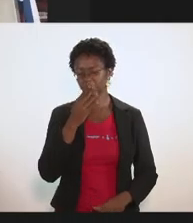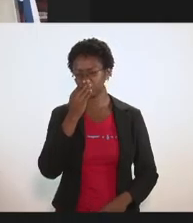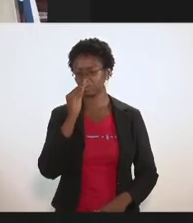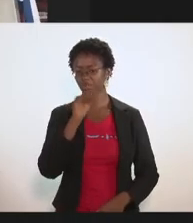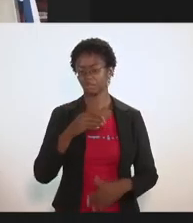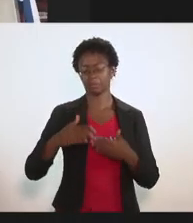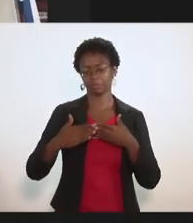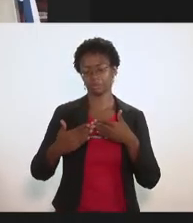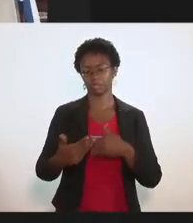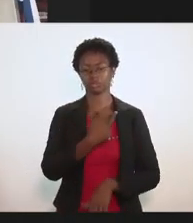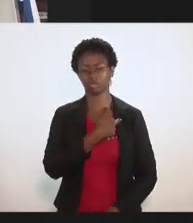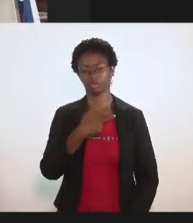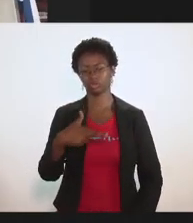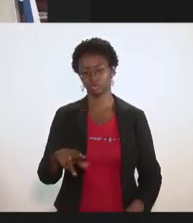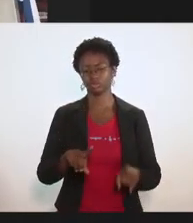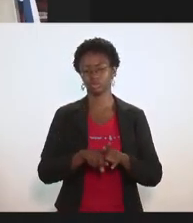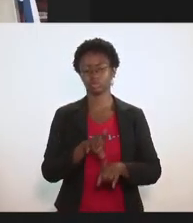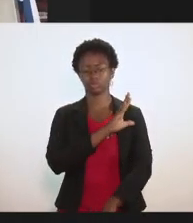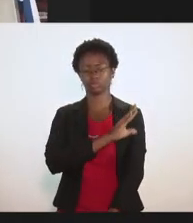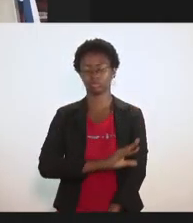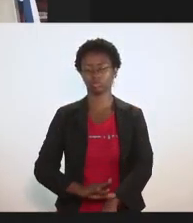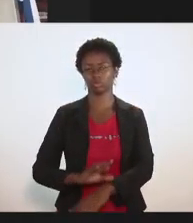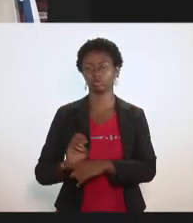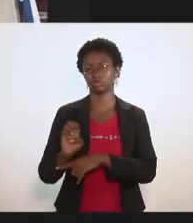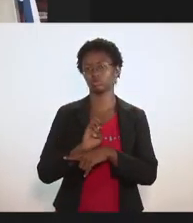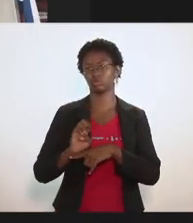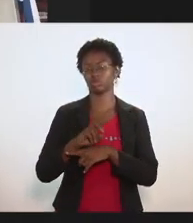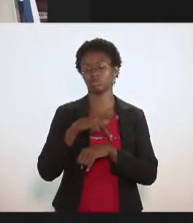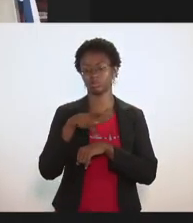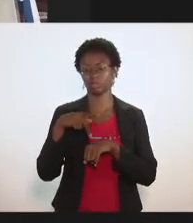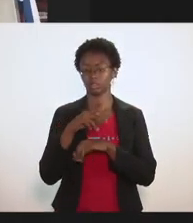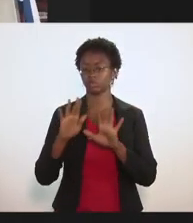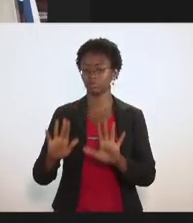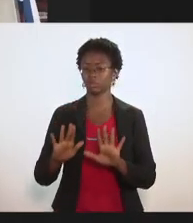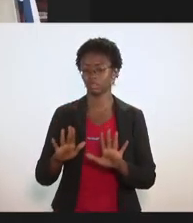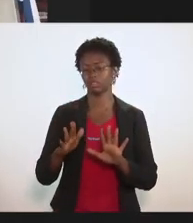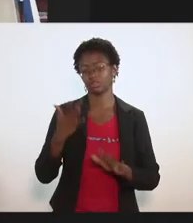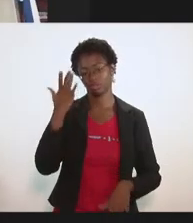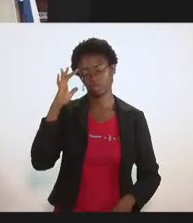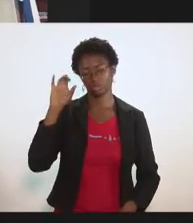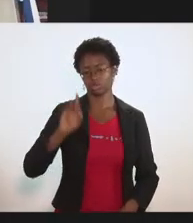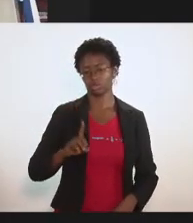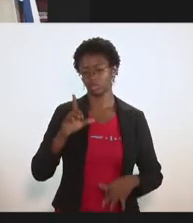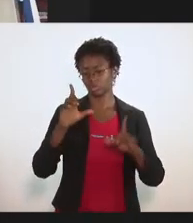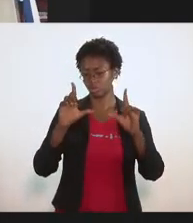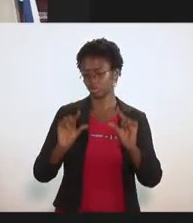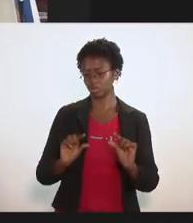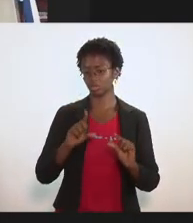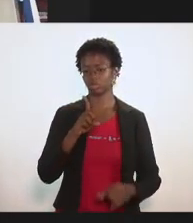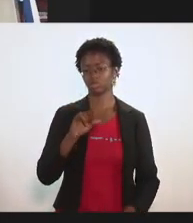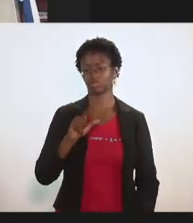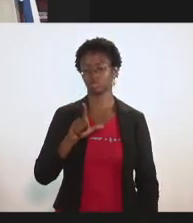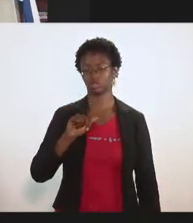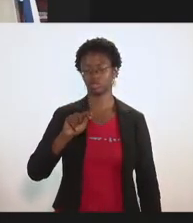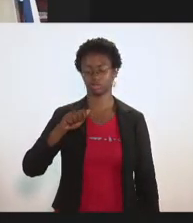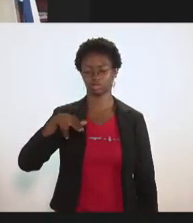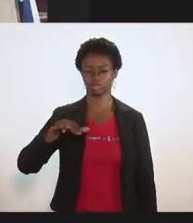permite... Deputada Mônica, só um minuto, deputada. Deixa o deputado dos pontos... De uma instituição